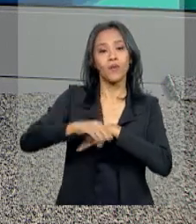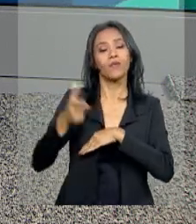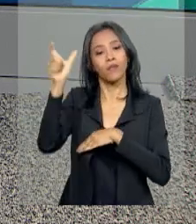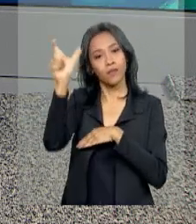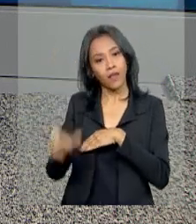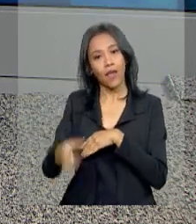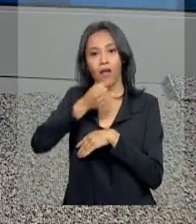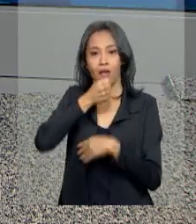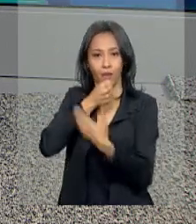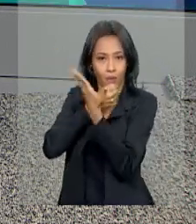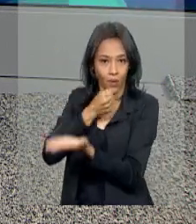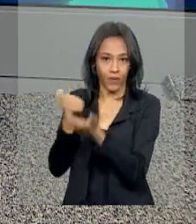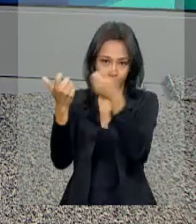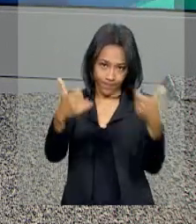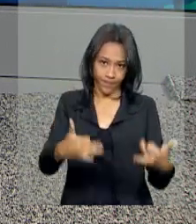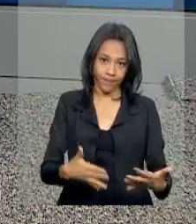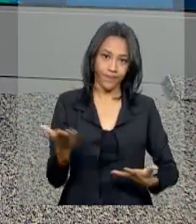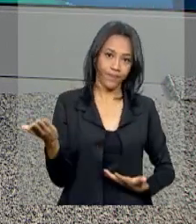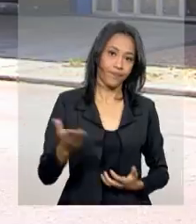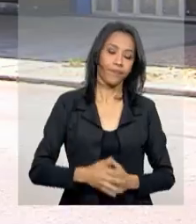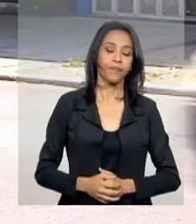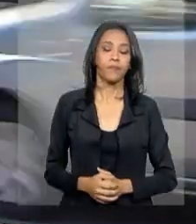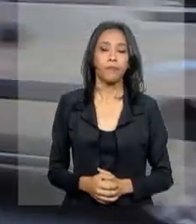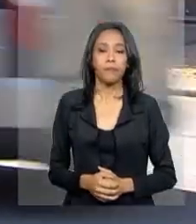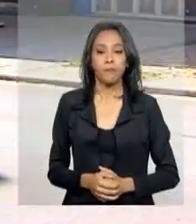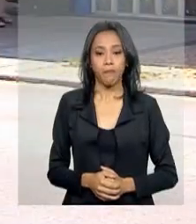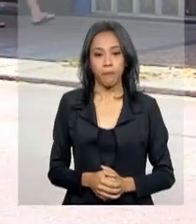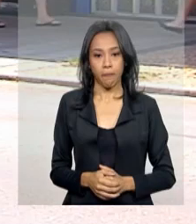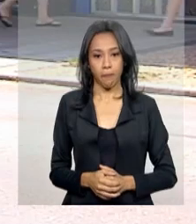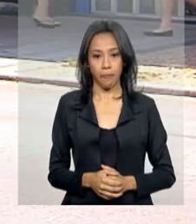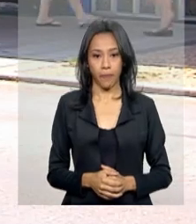repórter Luciana Colares de Holanda.